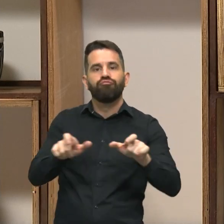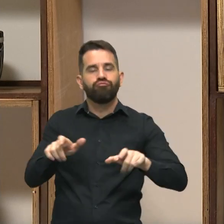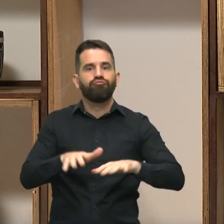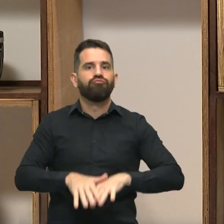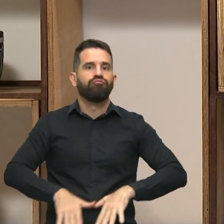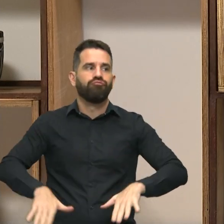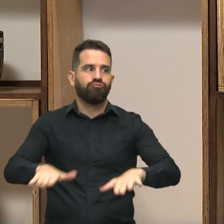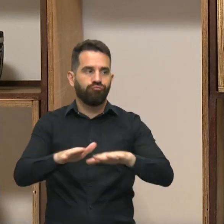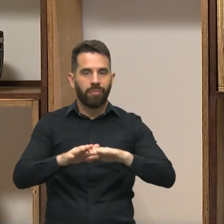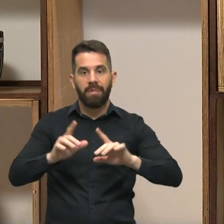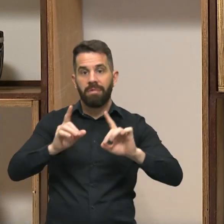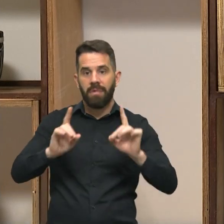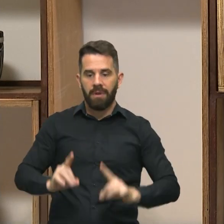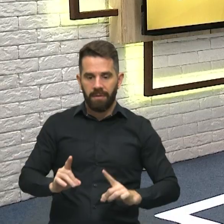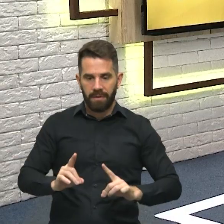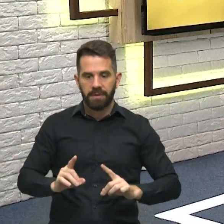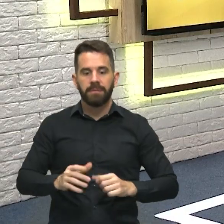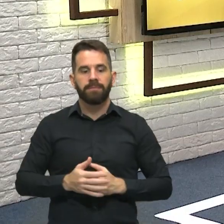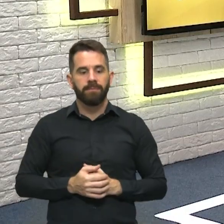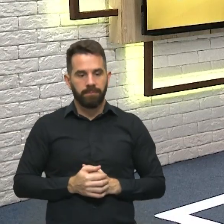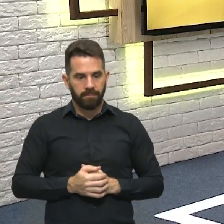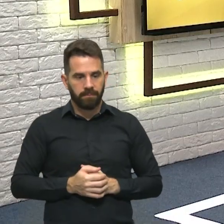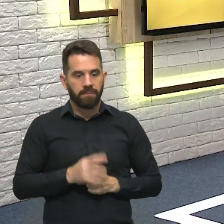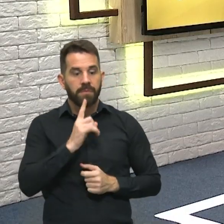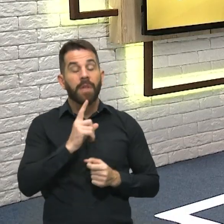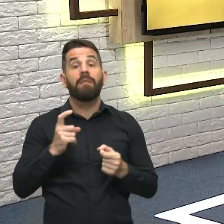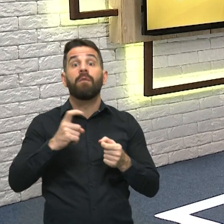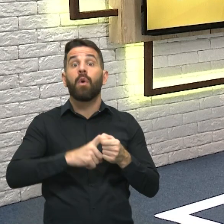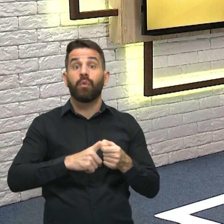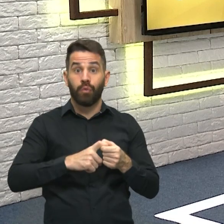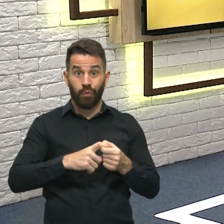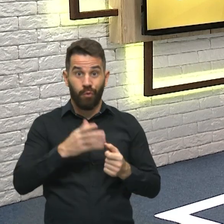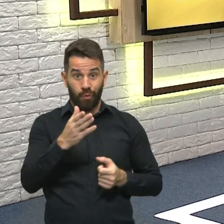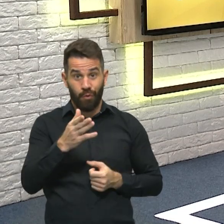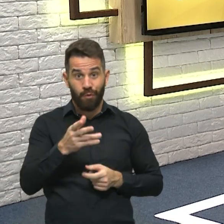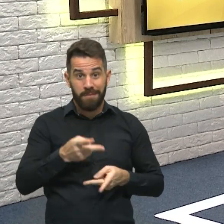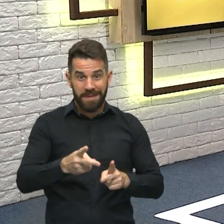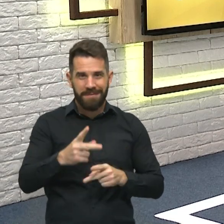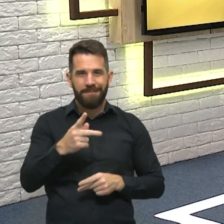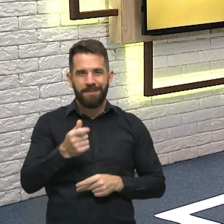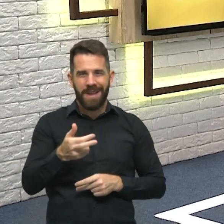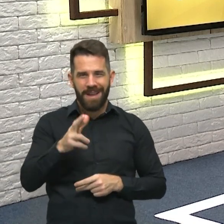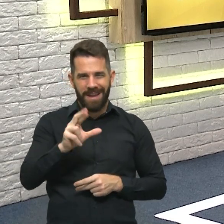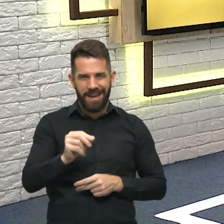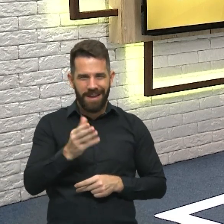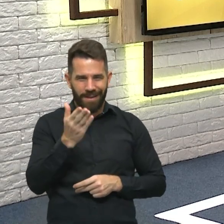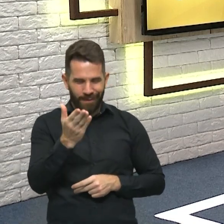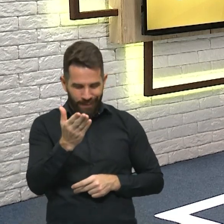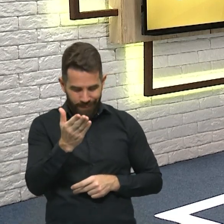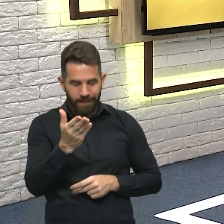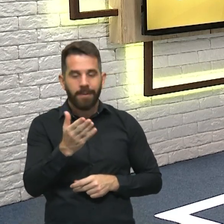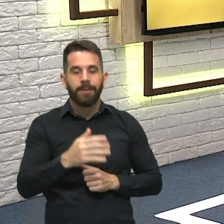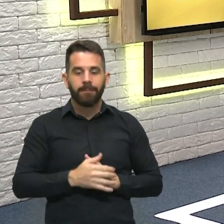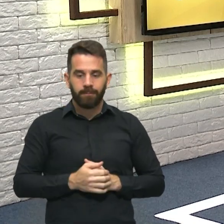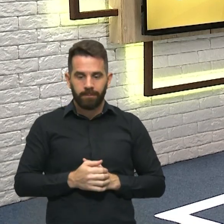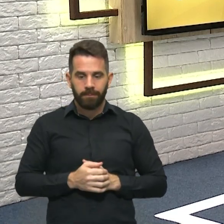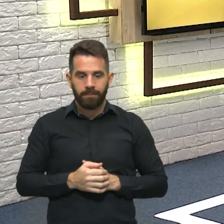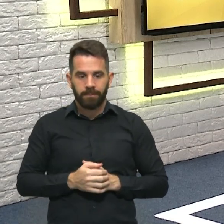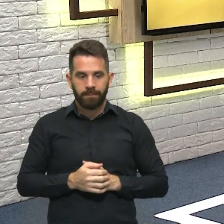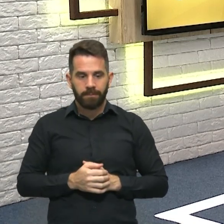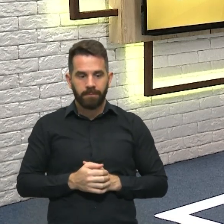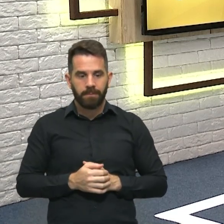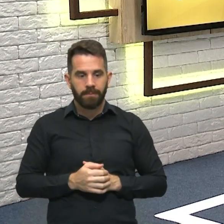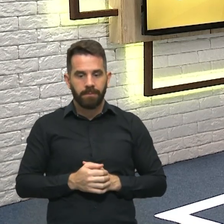público também PCD. E aí nós já retomamos então aqui a conexão agora com o professor, com o Pedro, e aí o senhor pode falar sobre isso